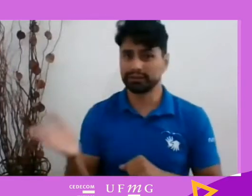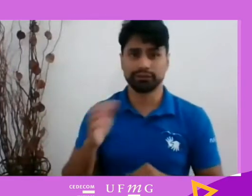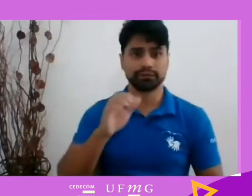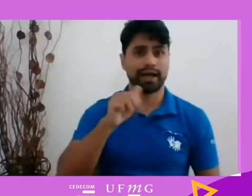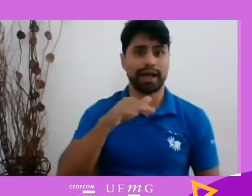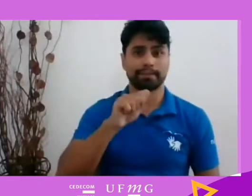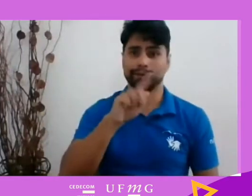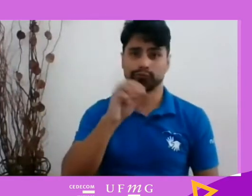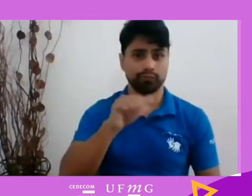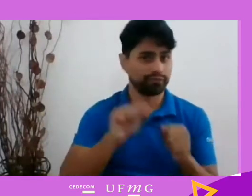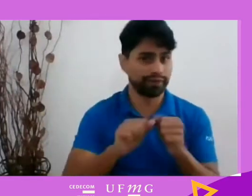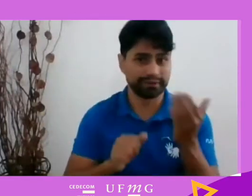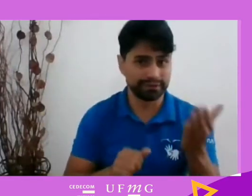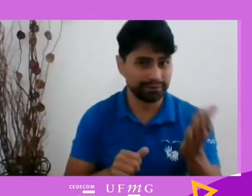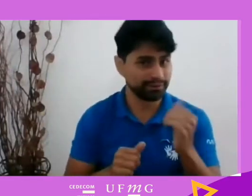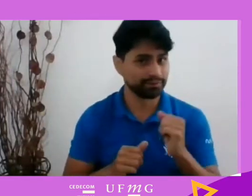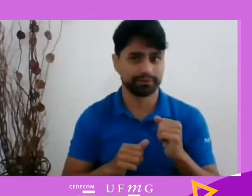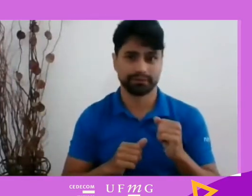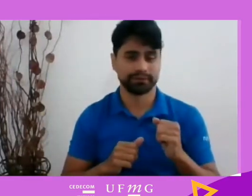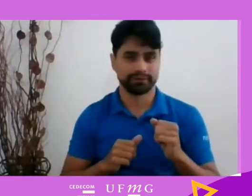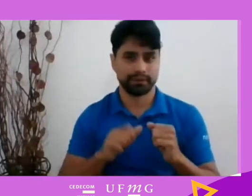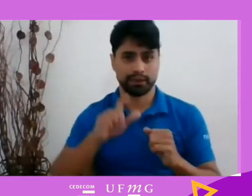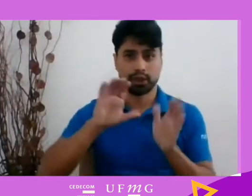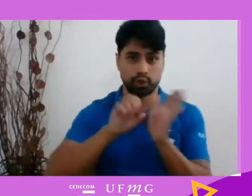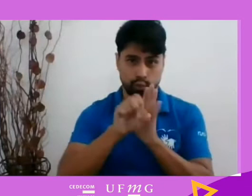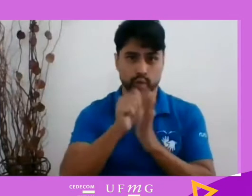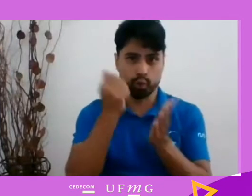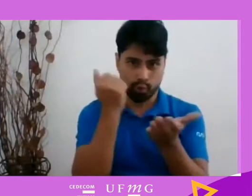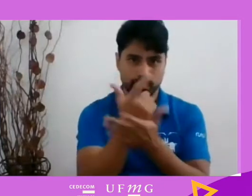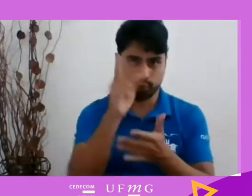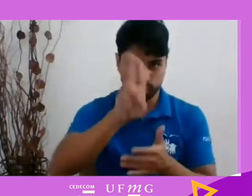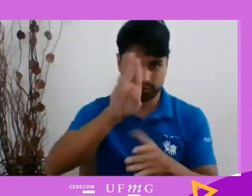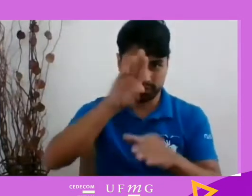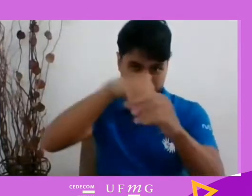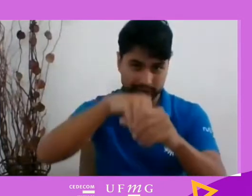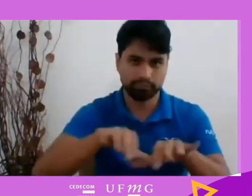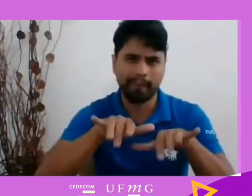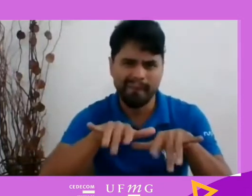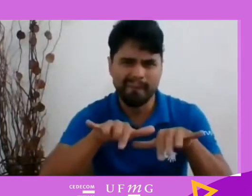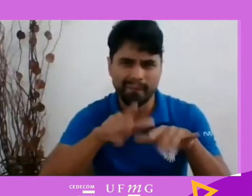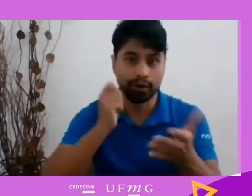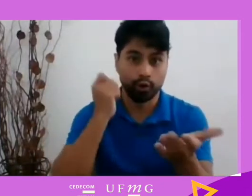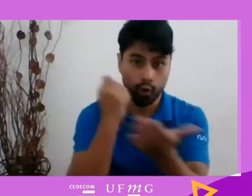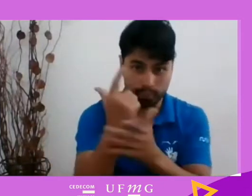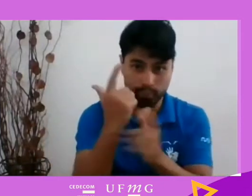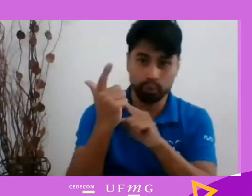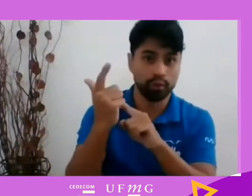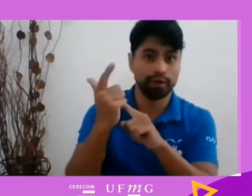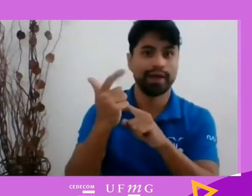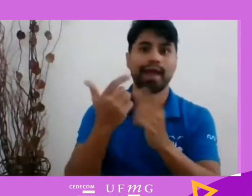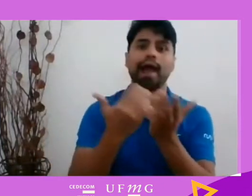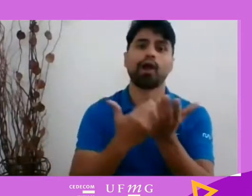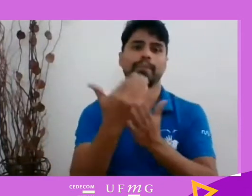te recomendar. Então, é um modo como as formas de consumo de informação,